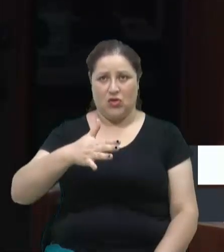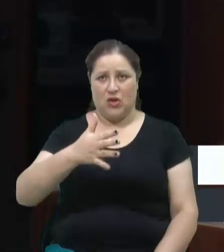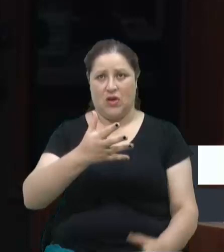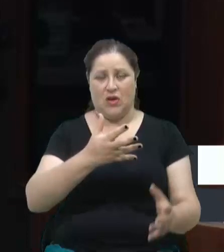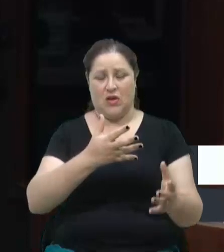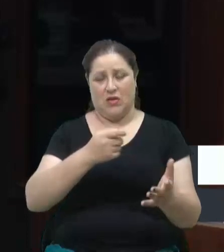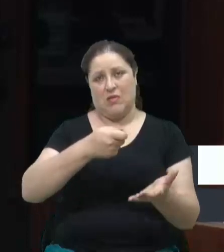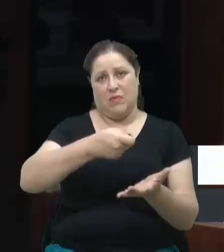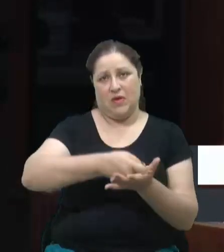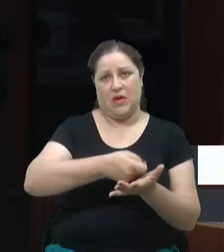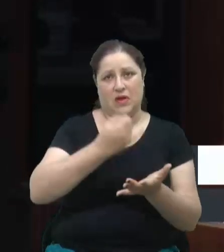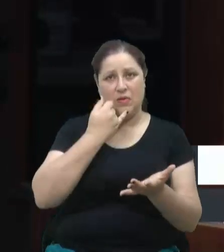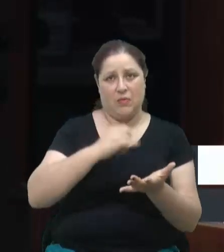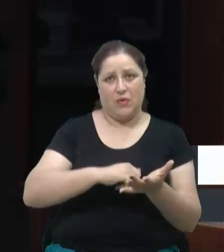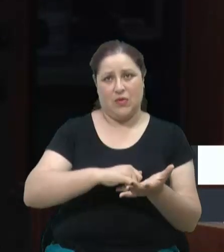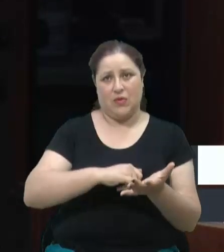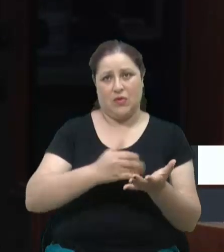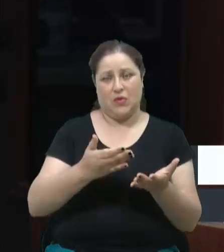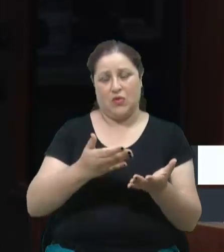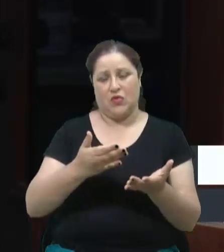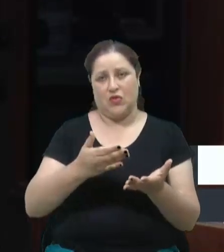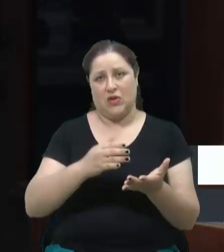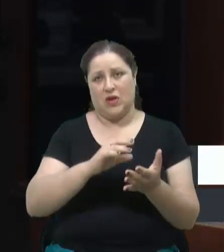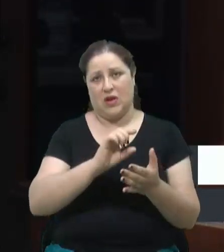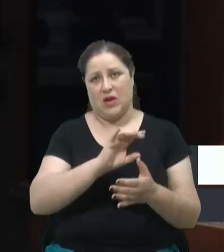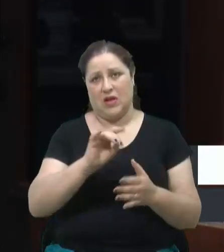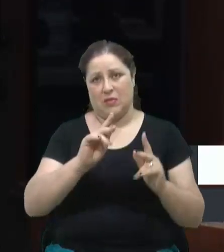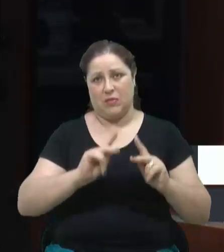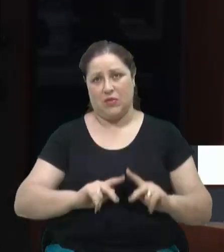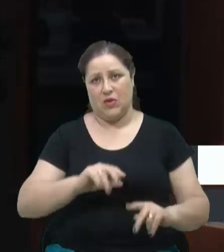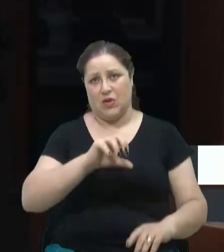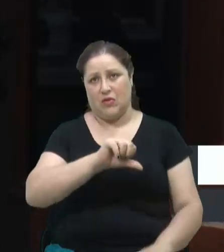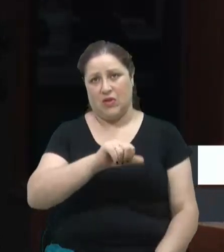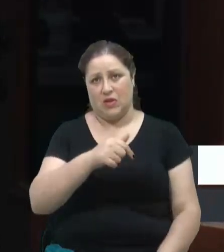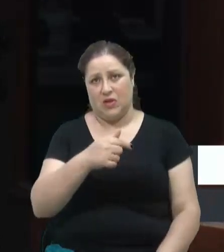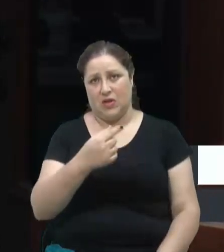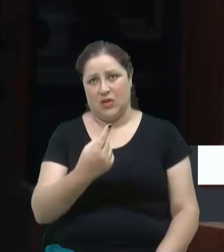habitante, hoje, 971. Passaríamos a ter